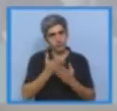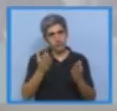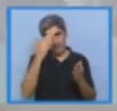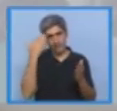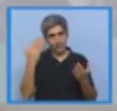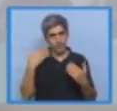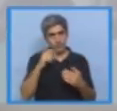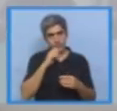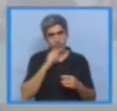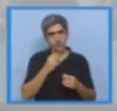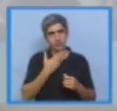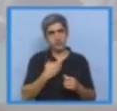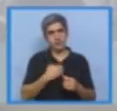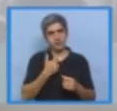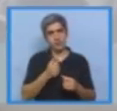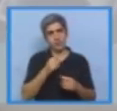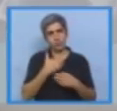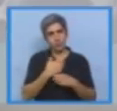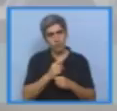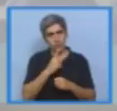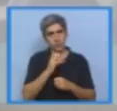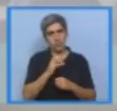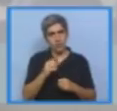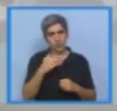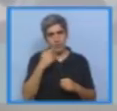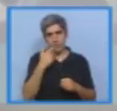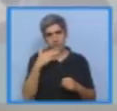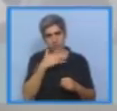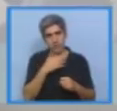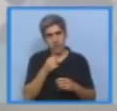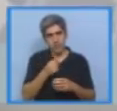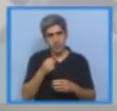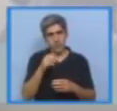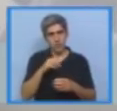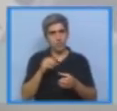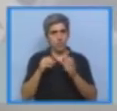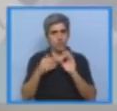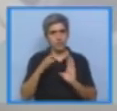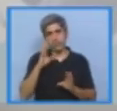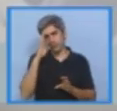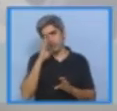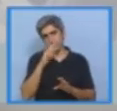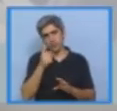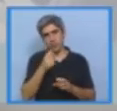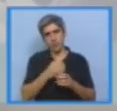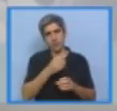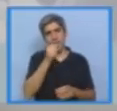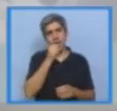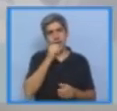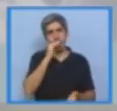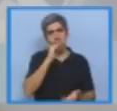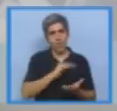verão, pode-nos saber muito bem um refrigerante ou uma cola com gelo e limão e até bebermos, mas sabemos que se bebermos uma boa garrafa de